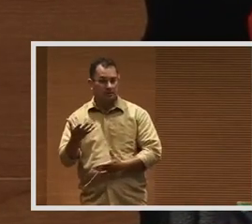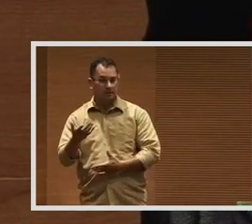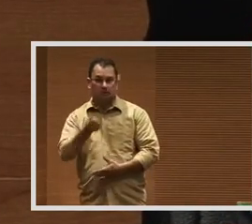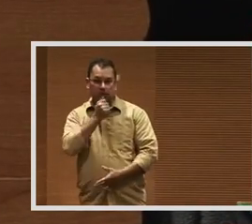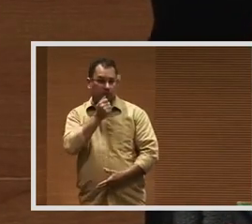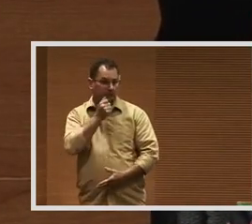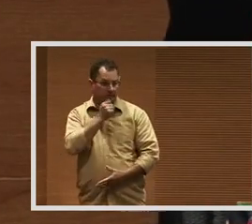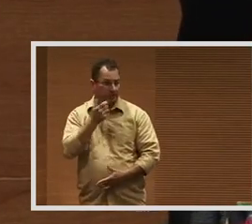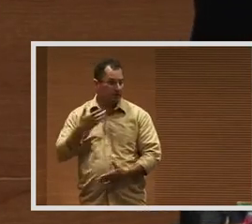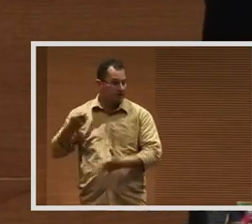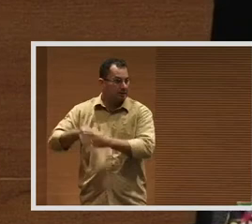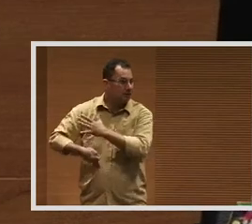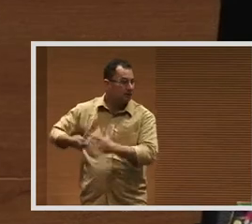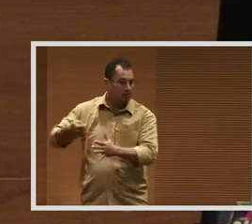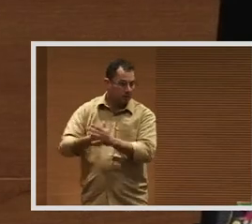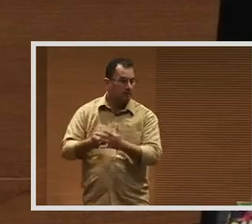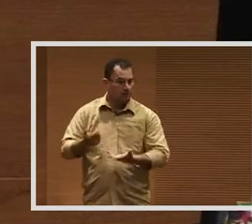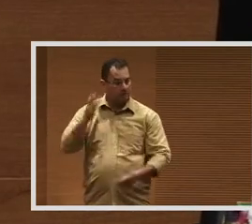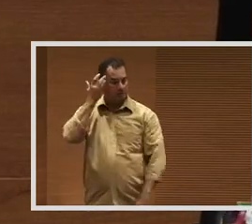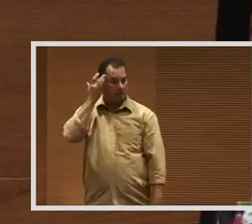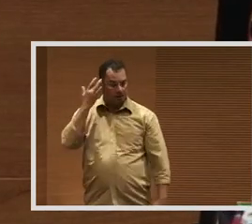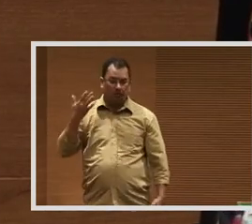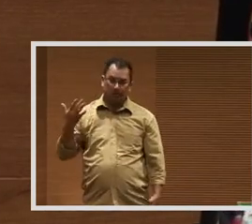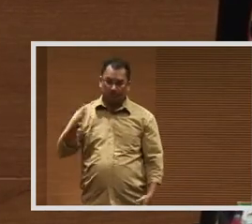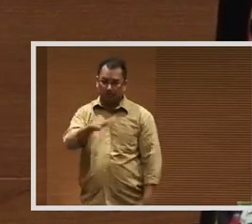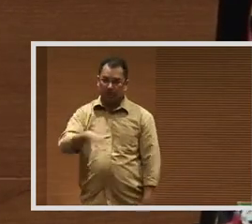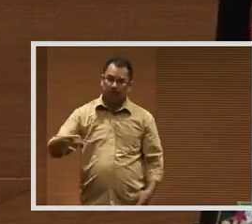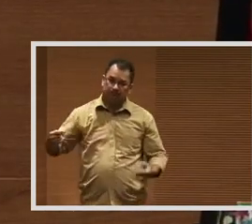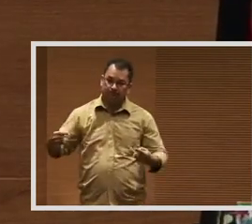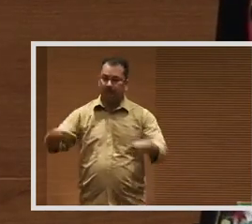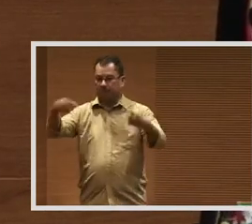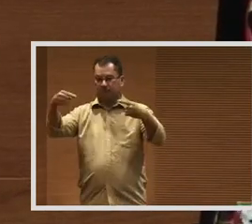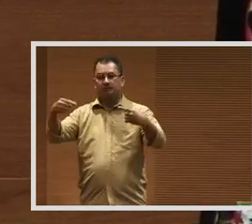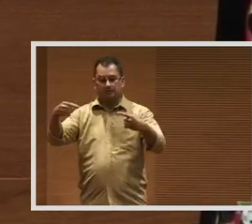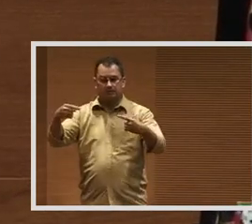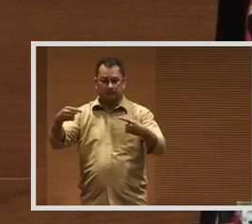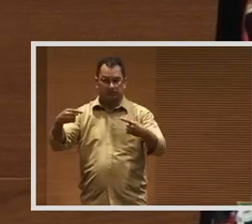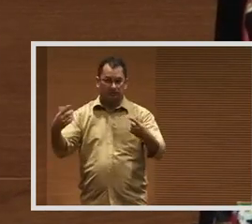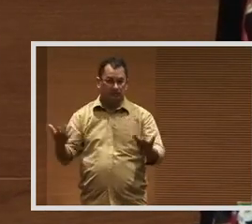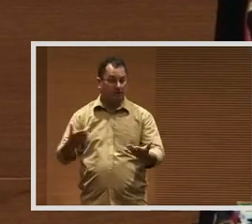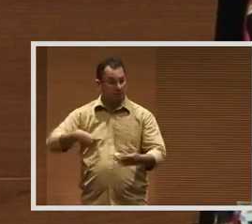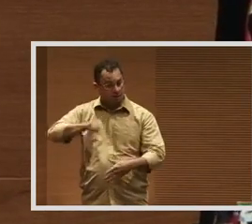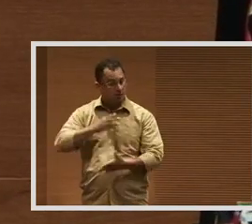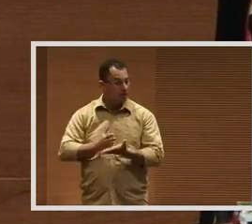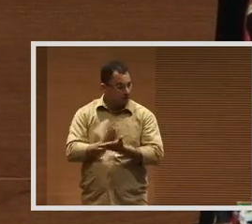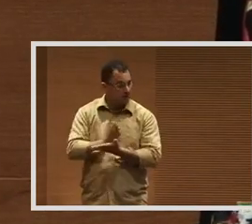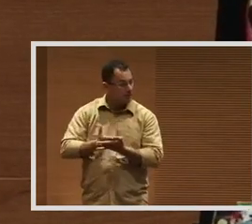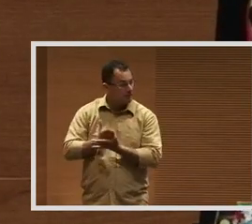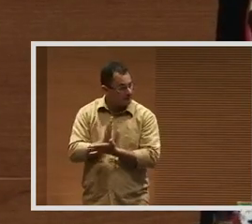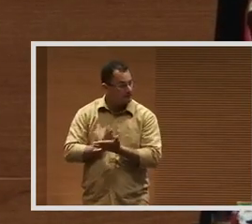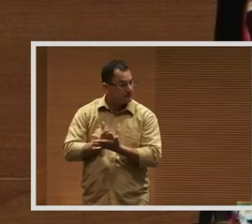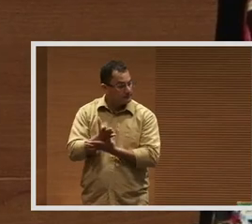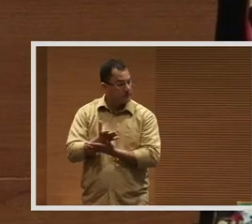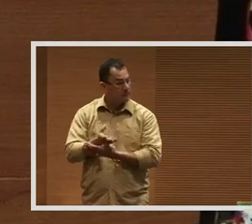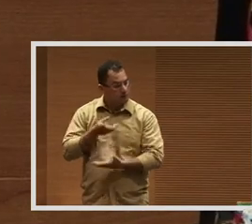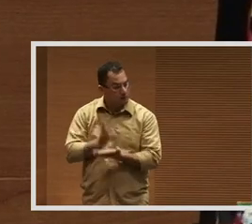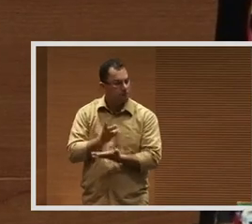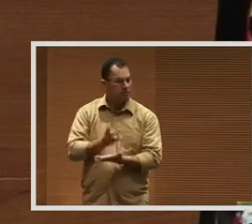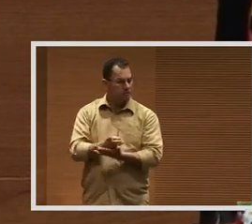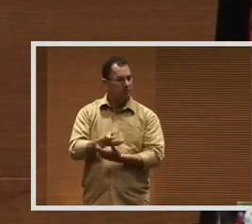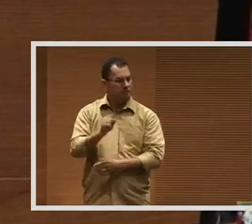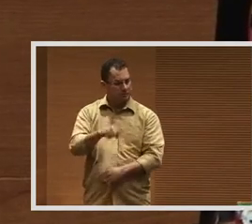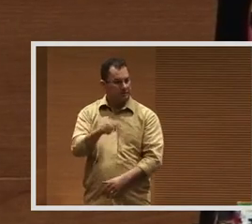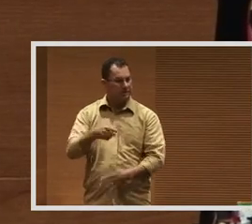movimento. Eu acho que é um espaço de disputa muito grande e que a gente incomoda muito, mas a gente está lá incomodando. Tem sim.